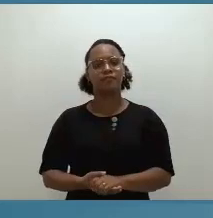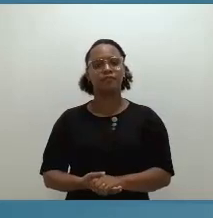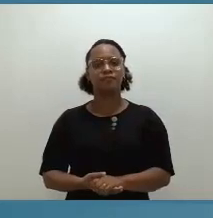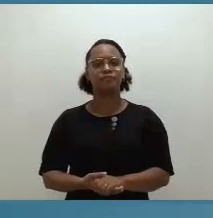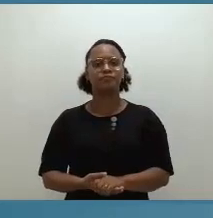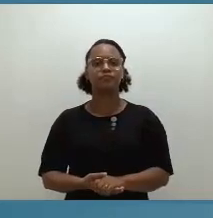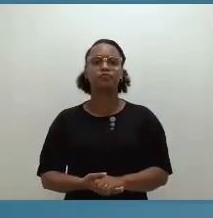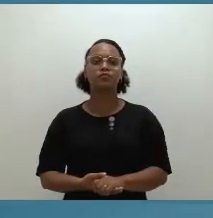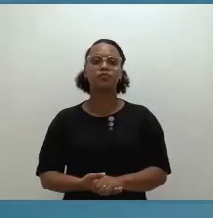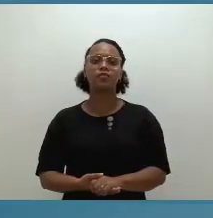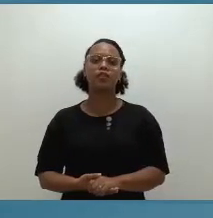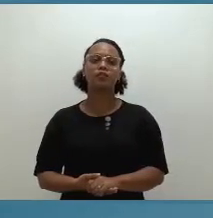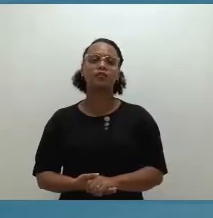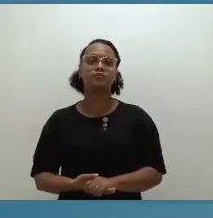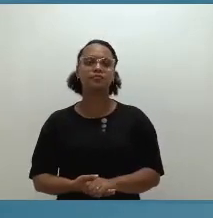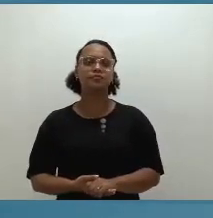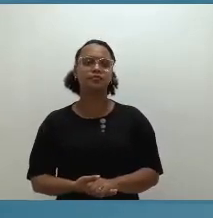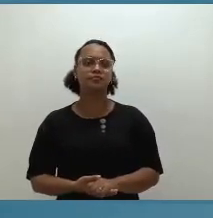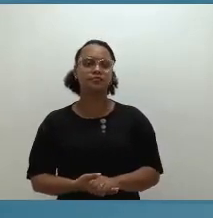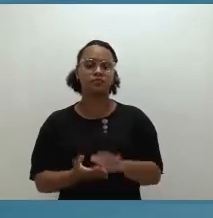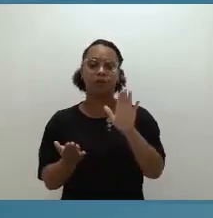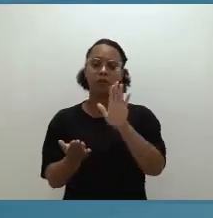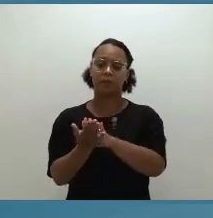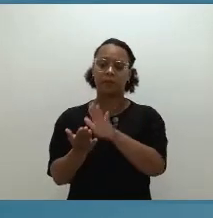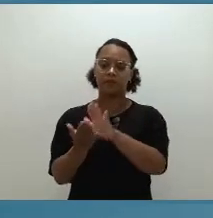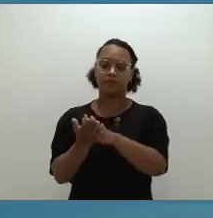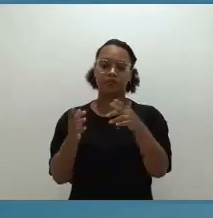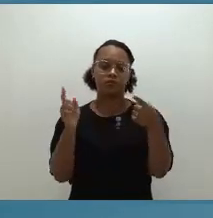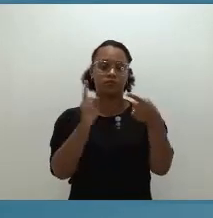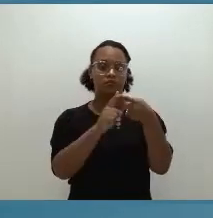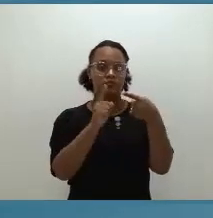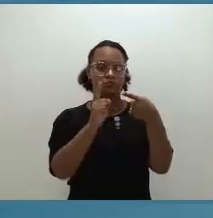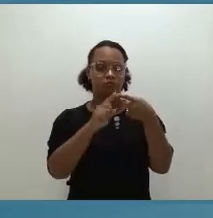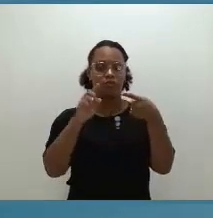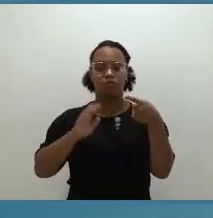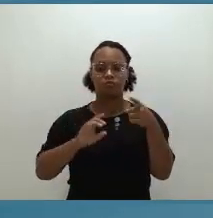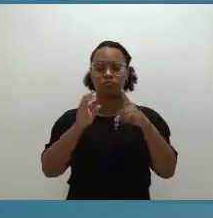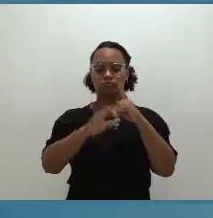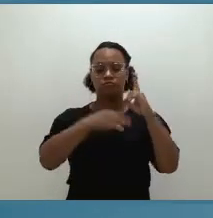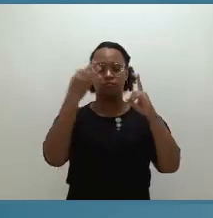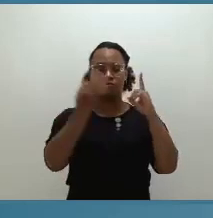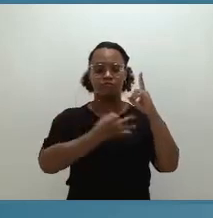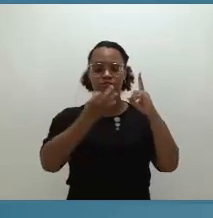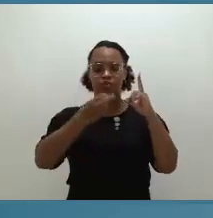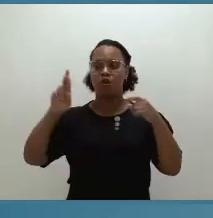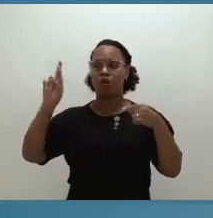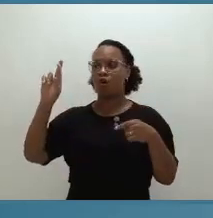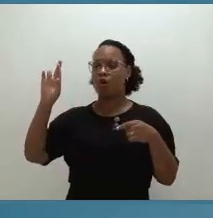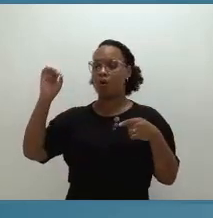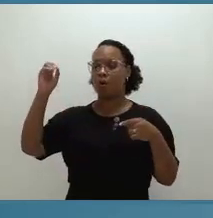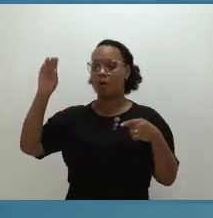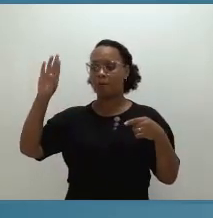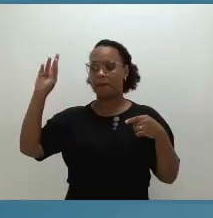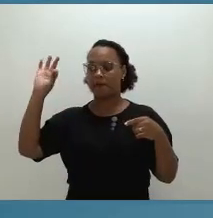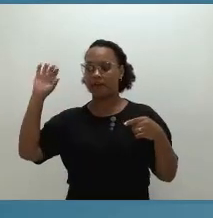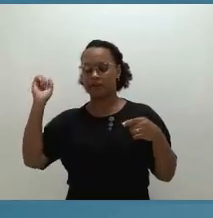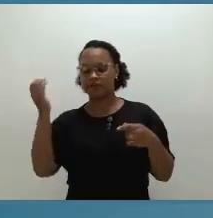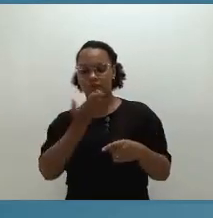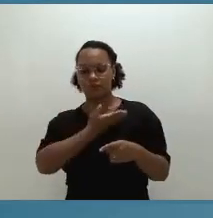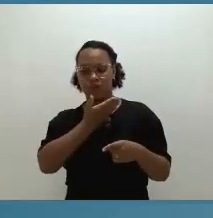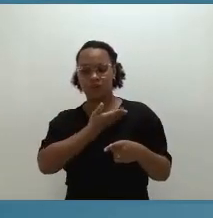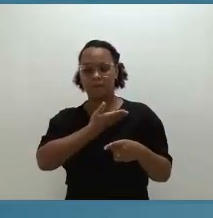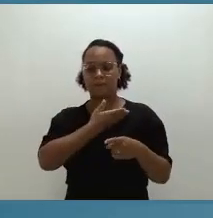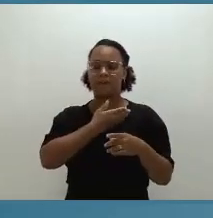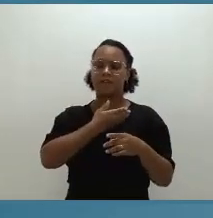Parabenizar o embargador do meu colega, meu amigo, o professor, o